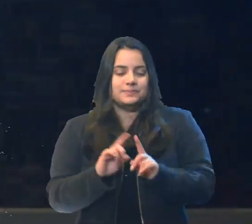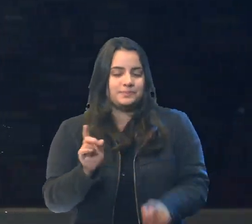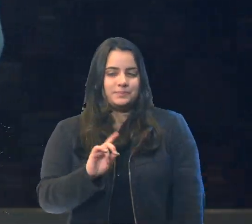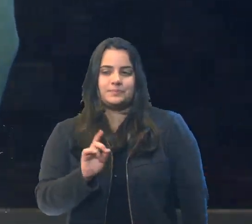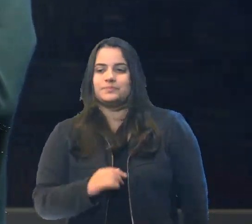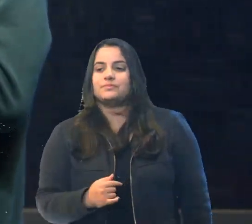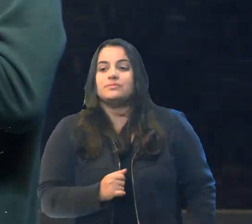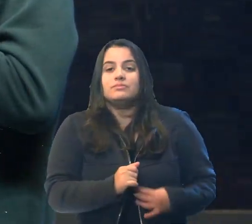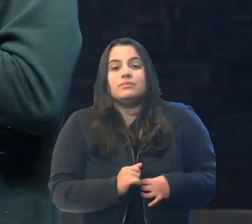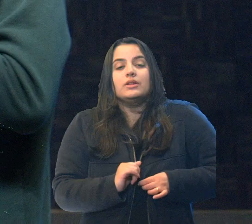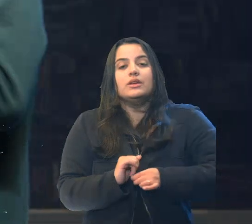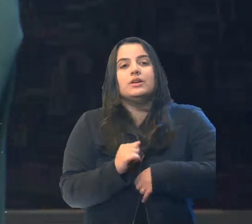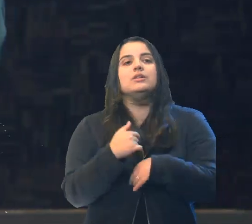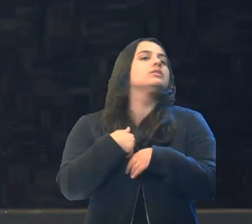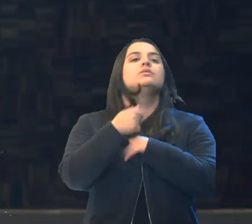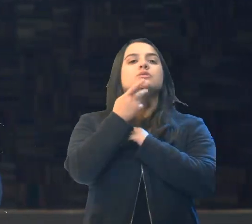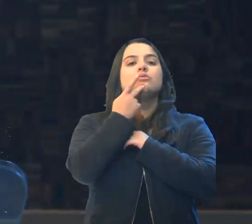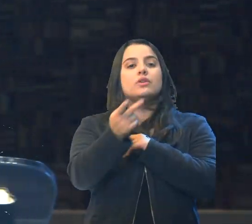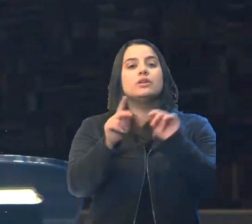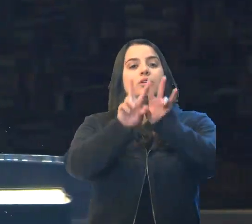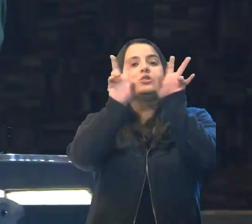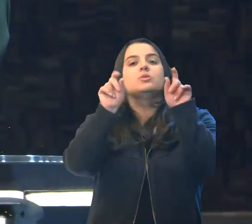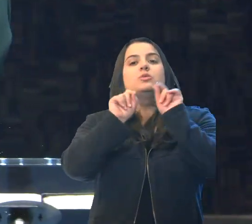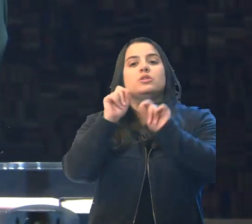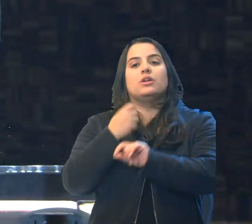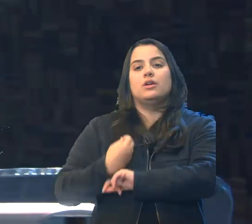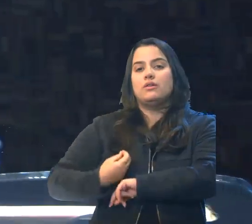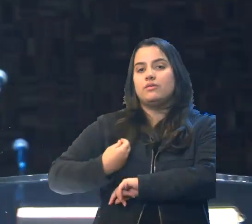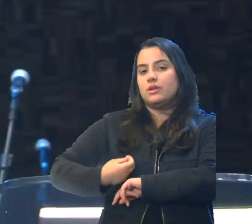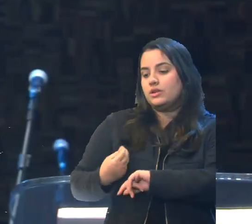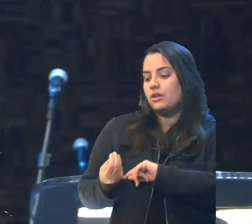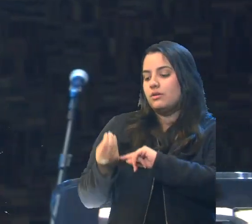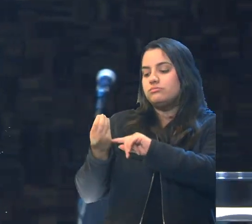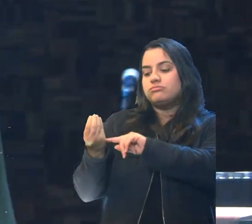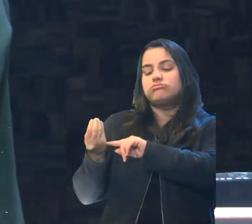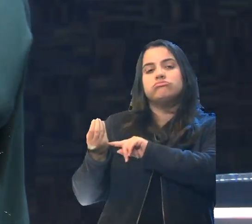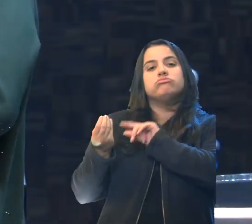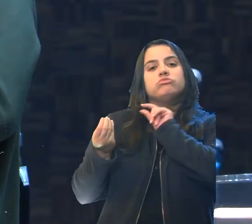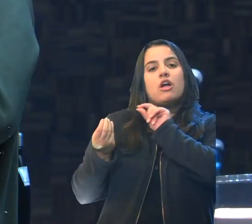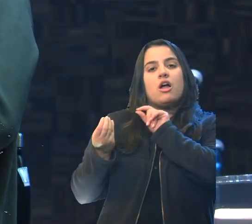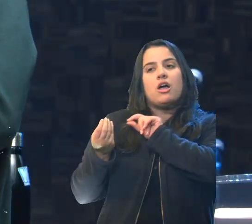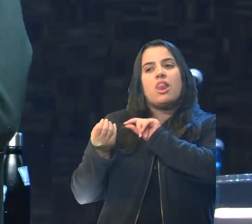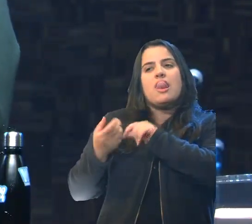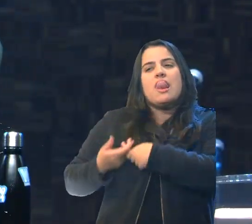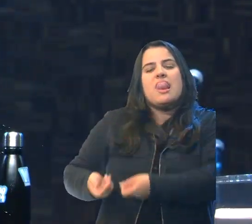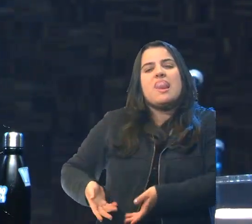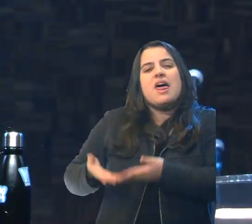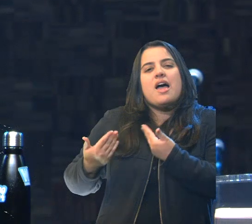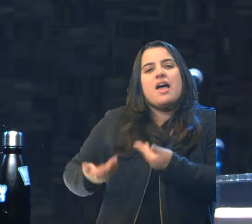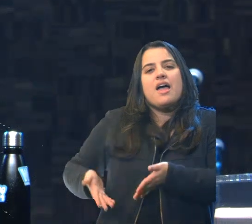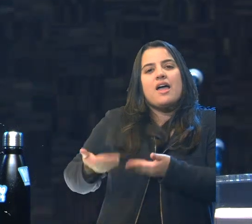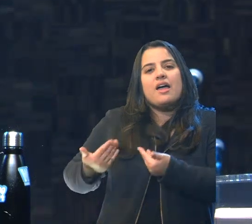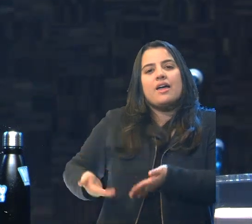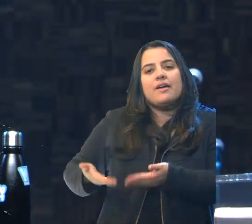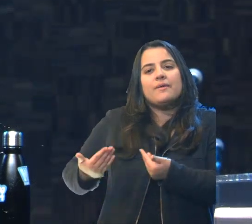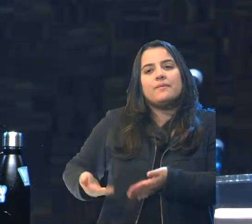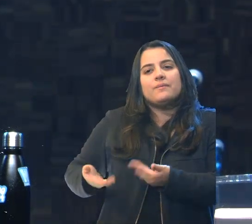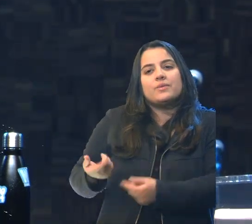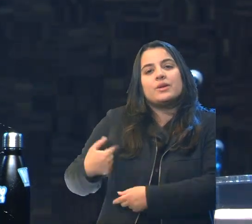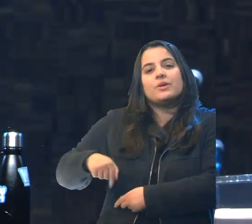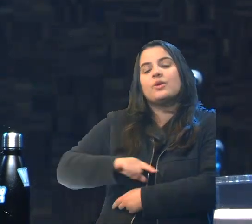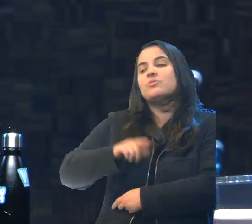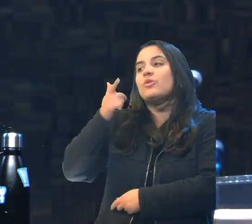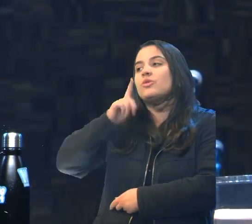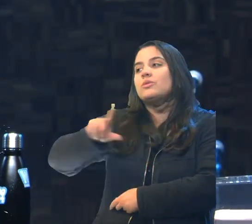estou falando sobre levar a vida numa velocidade onde a gente consegue contemplar a presença